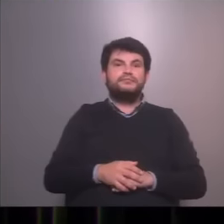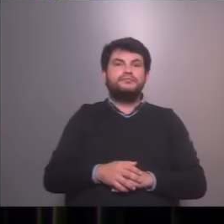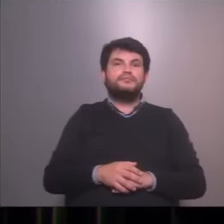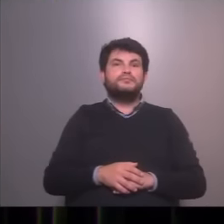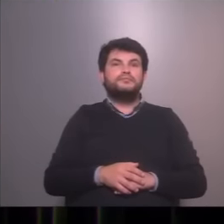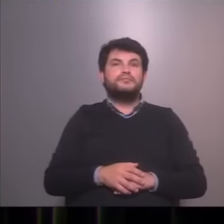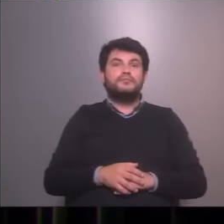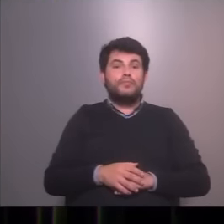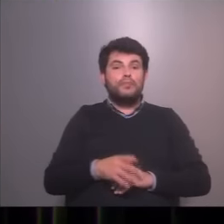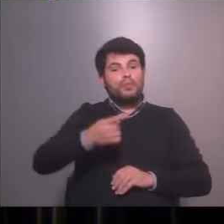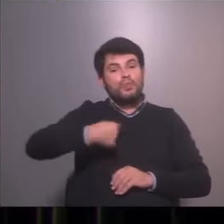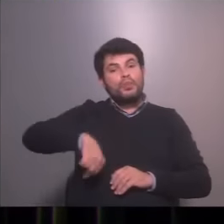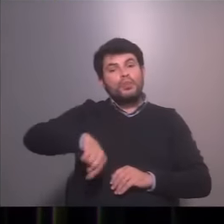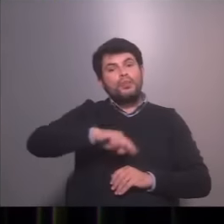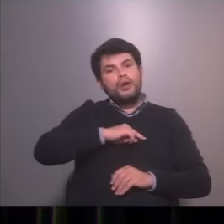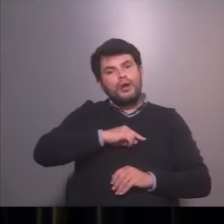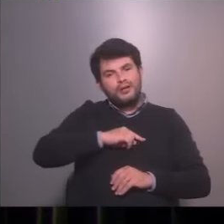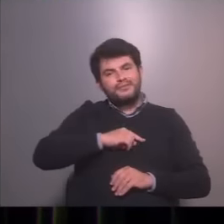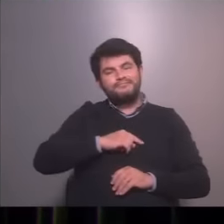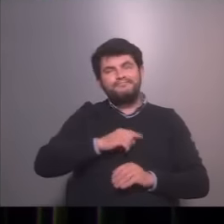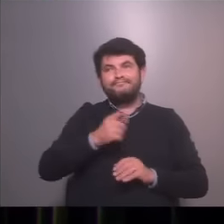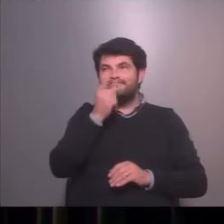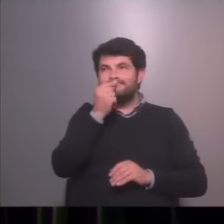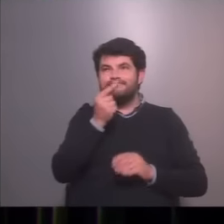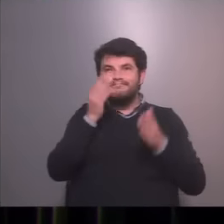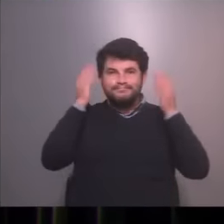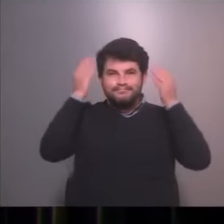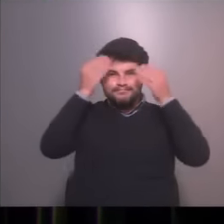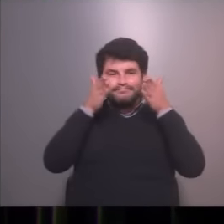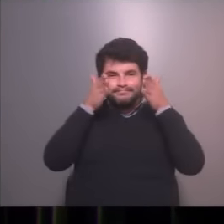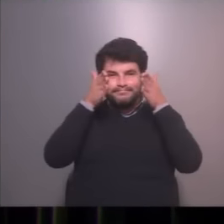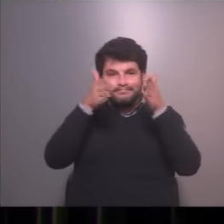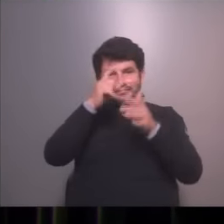e que se encontram sempre no coração de Deus.